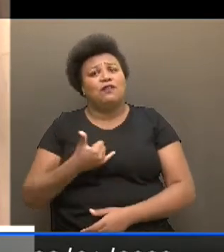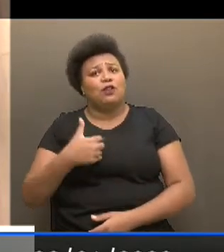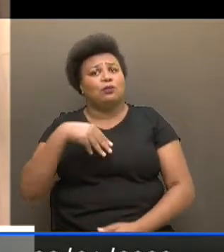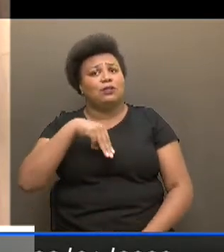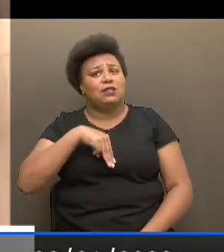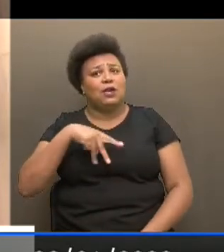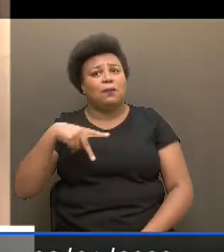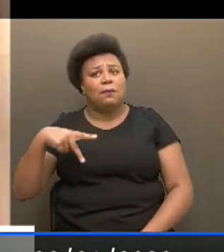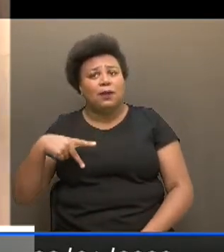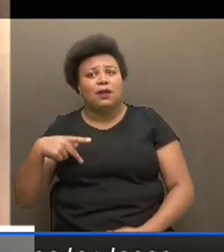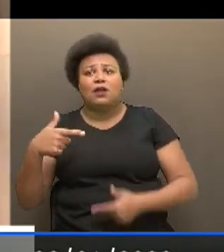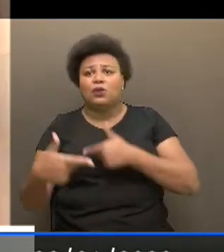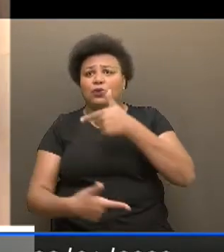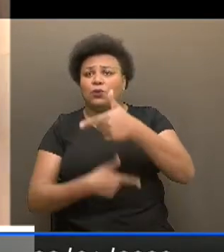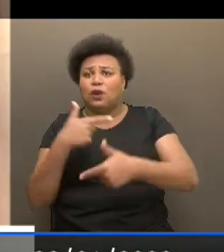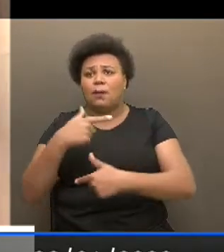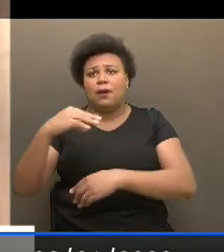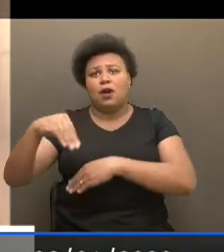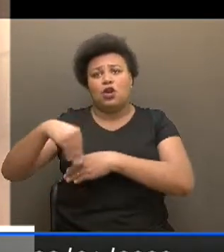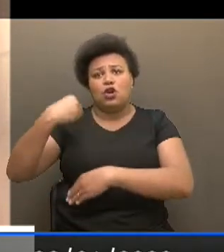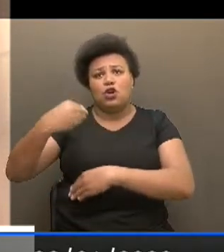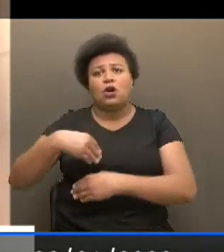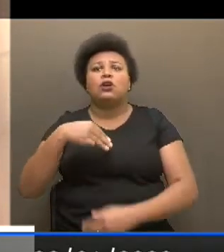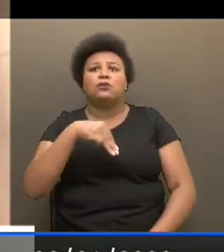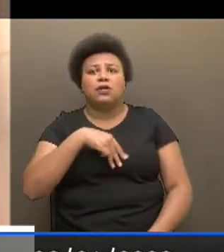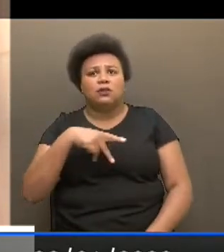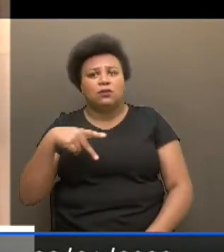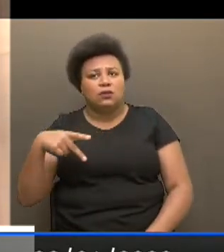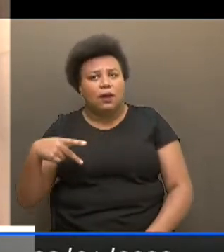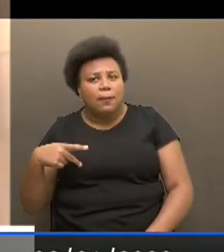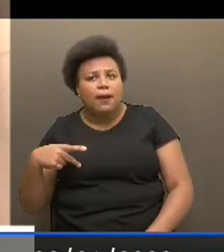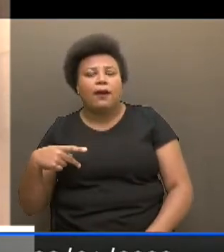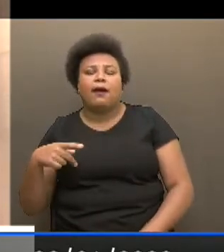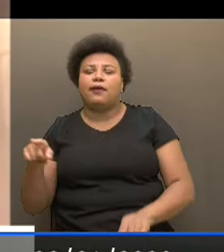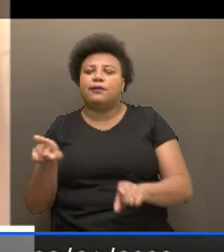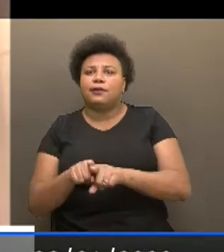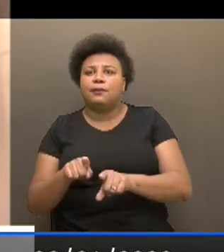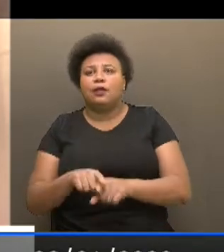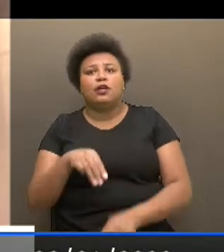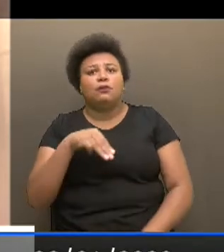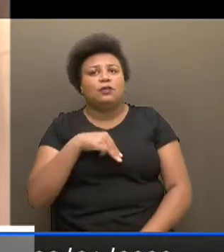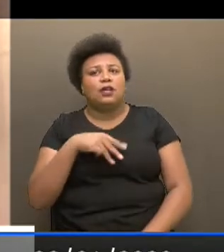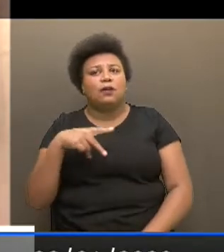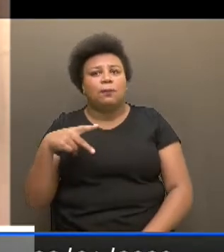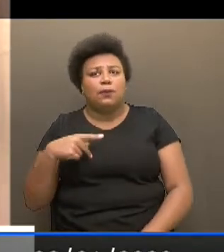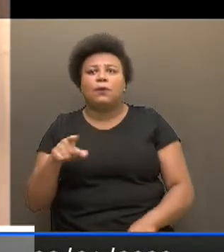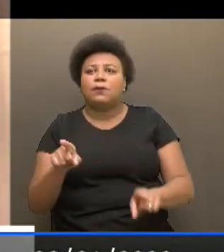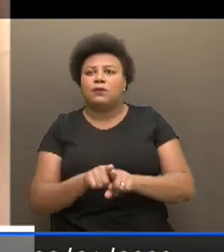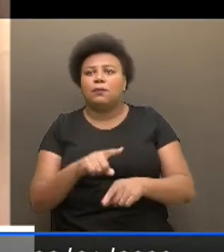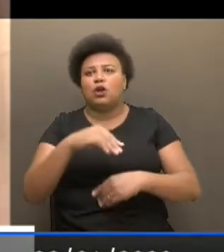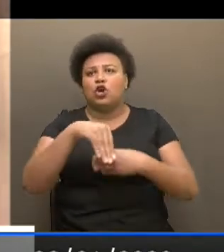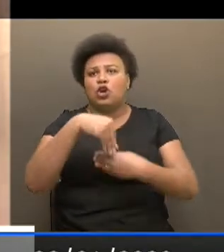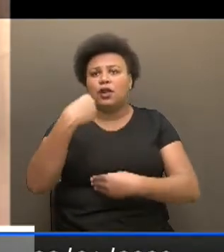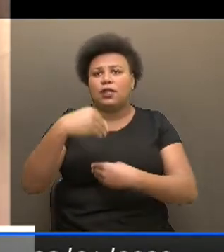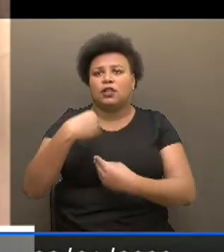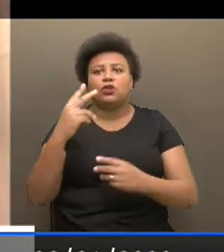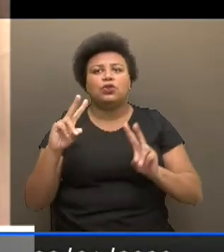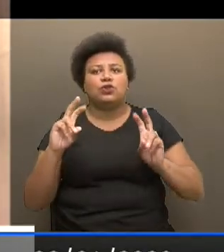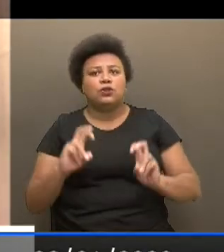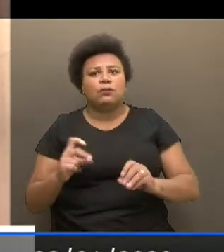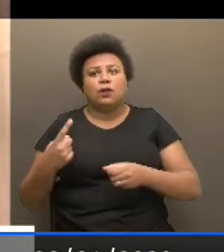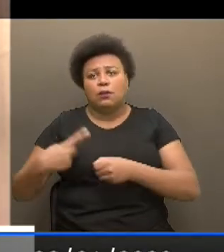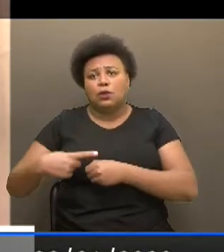Trabalho orientações, do Ministério Público do Trabalho e do Ministério Público também orientações de municípios